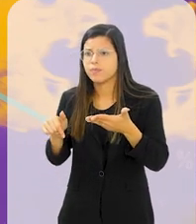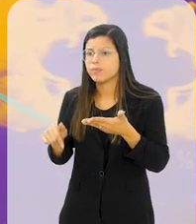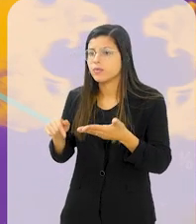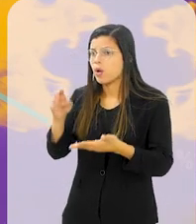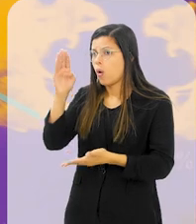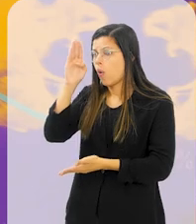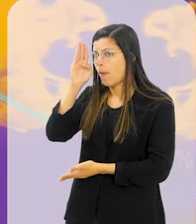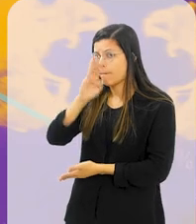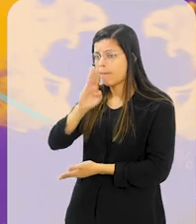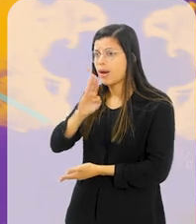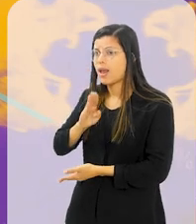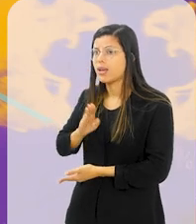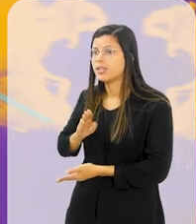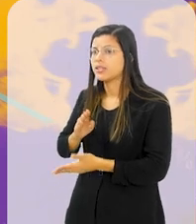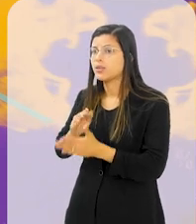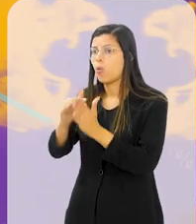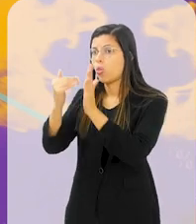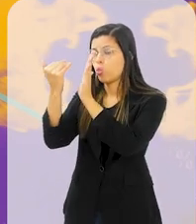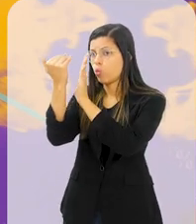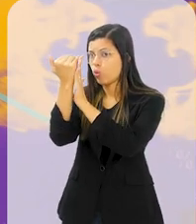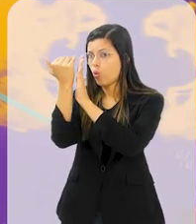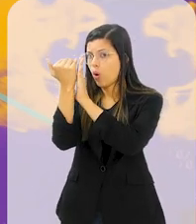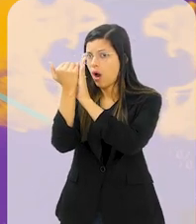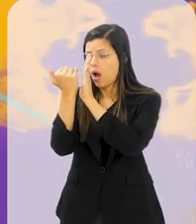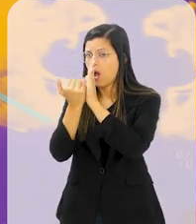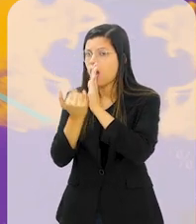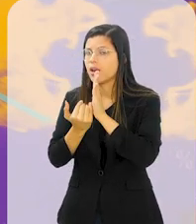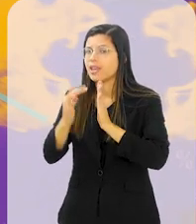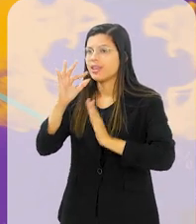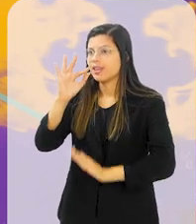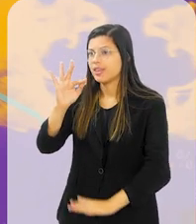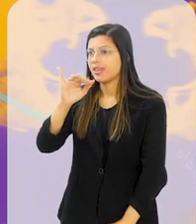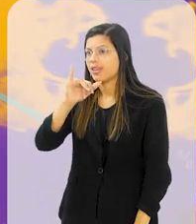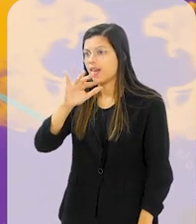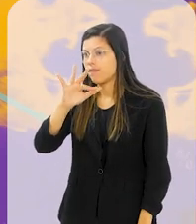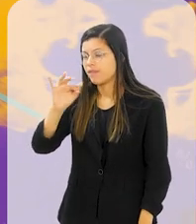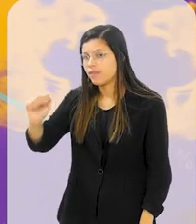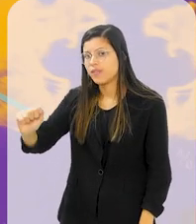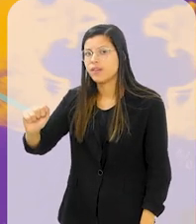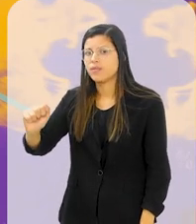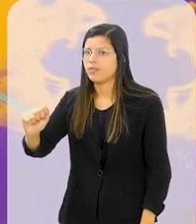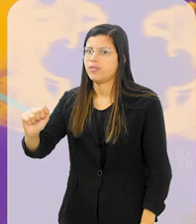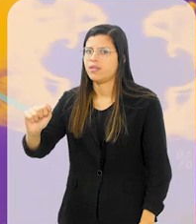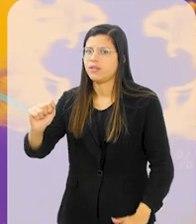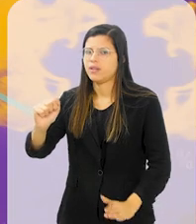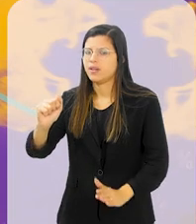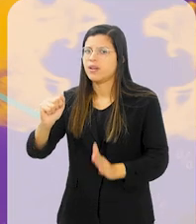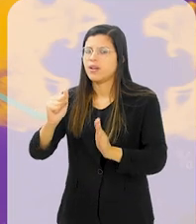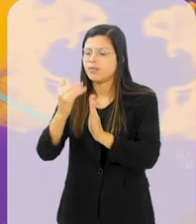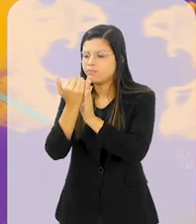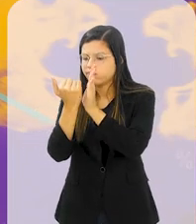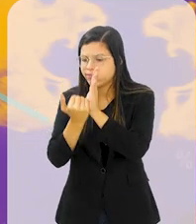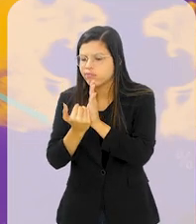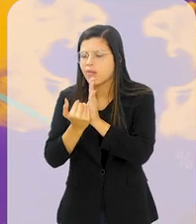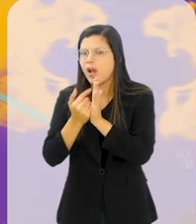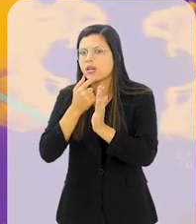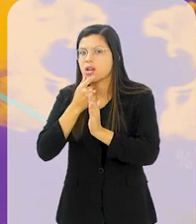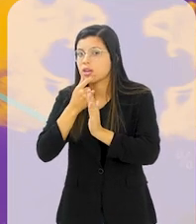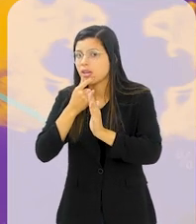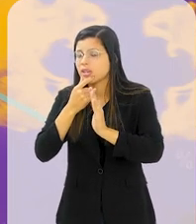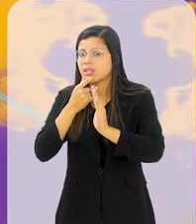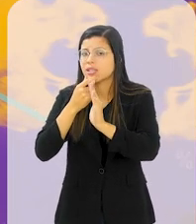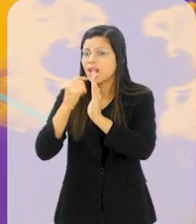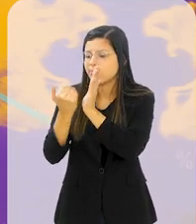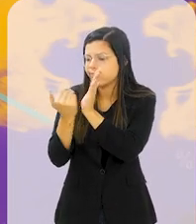só, o Brasil caiu no ranking da FIFA, foi ultrapassado pela Inglaterra. Aí você fala assim, mas